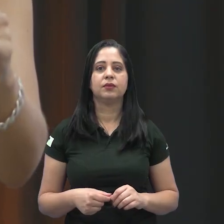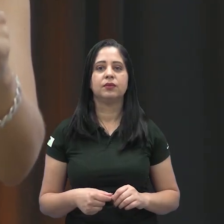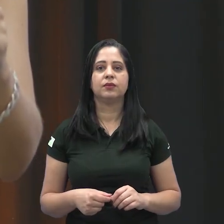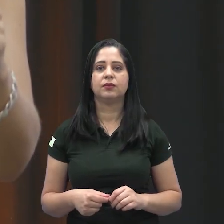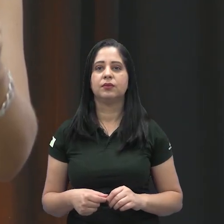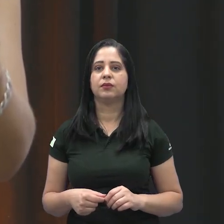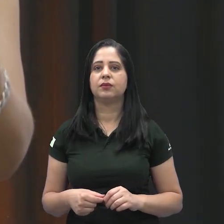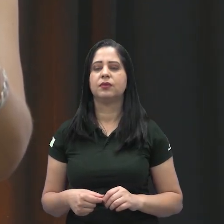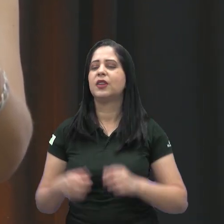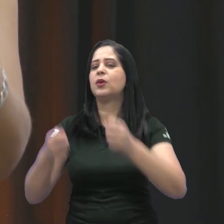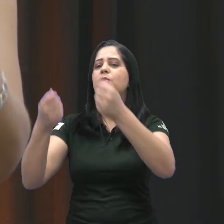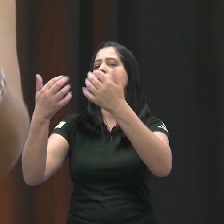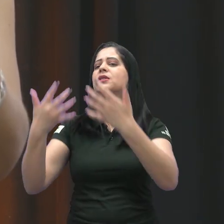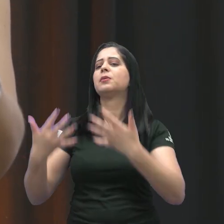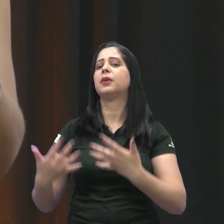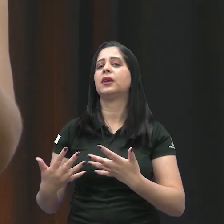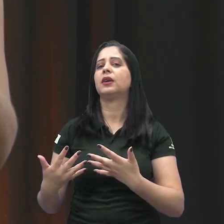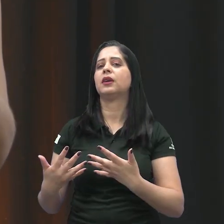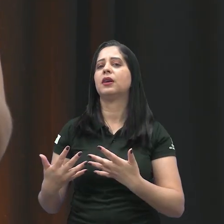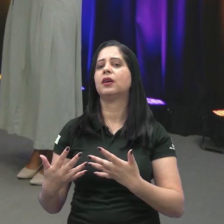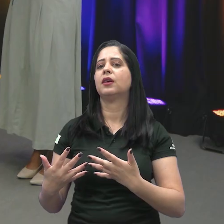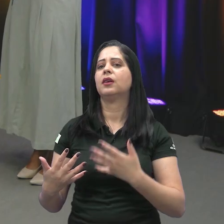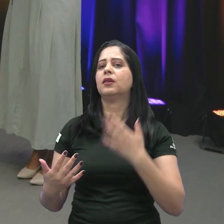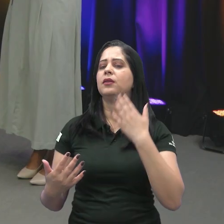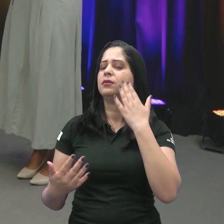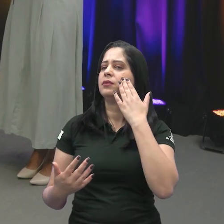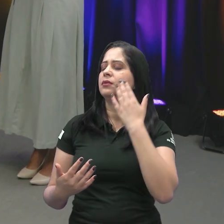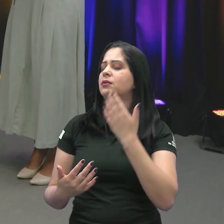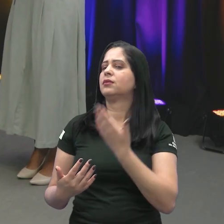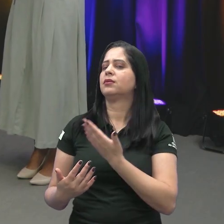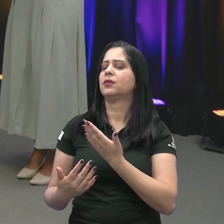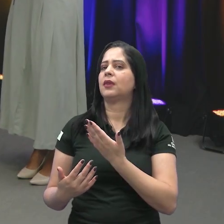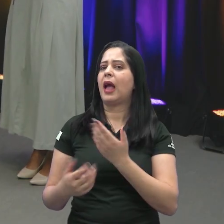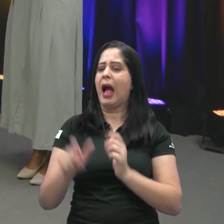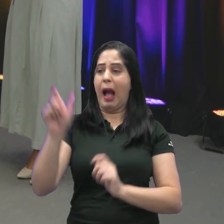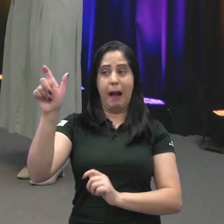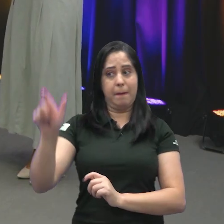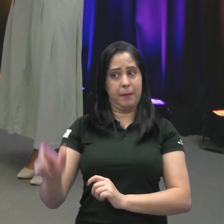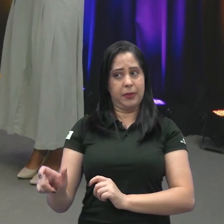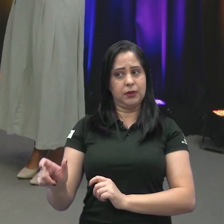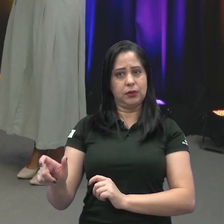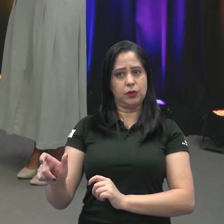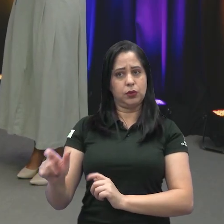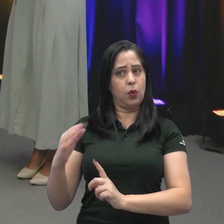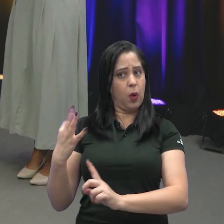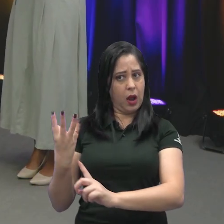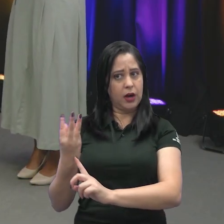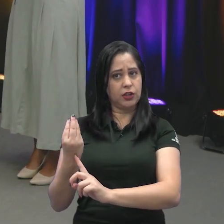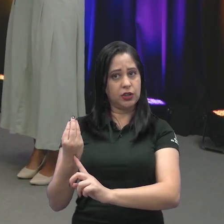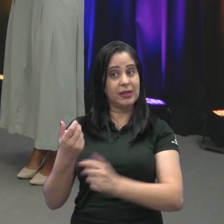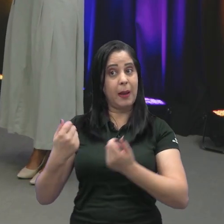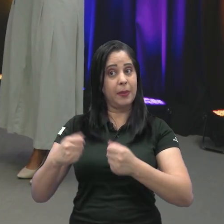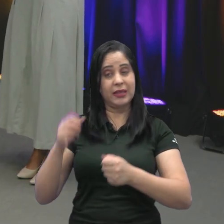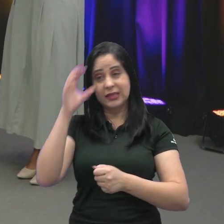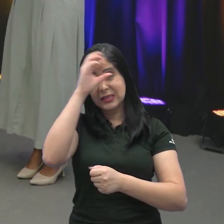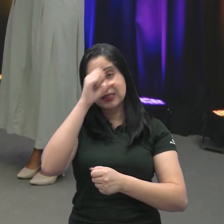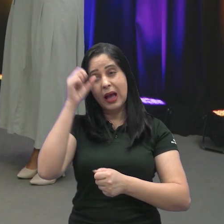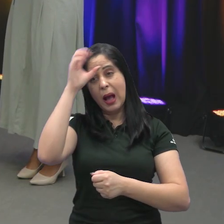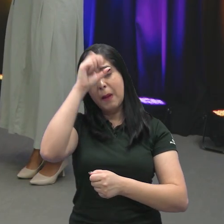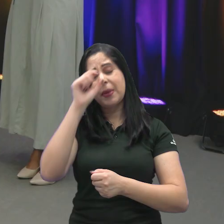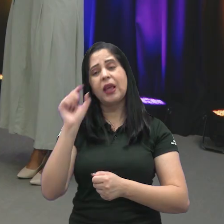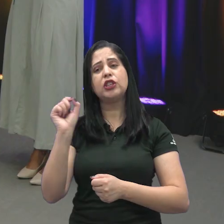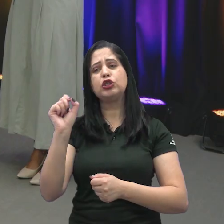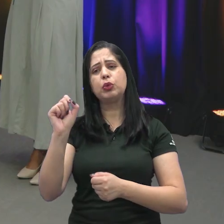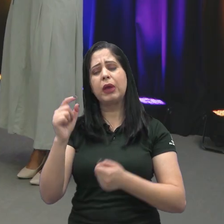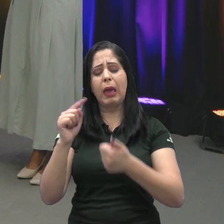E daí, diz pra gente o seguinte, o que o artista tem que fazer primeiro, aquele que está começando? Ele tem que aprender primeiro os manuais,